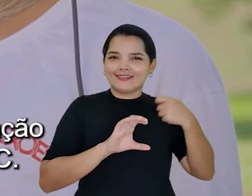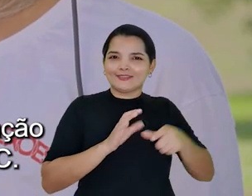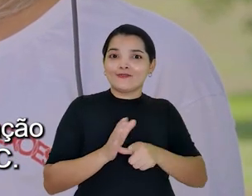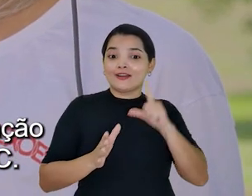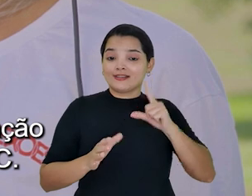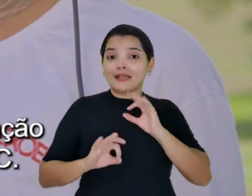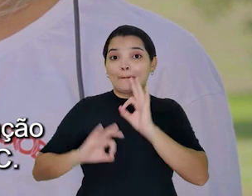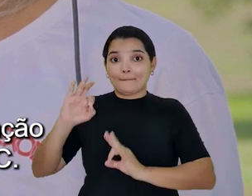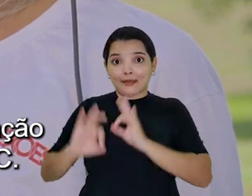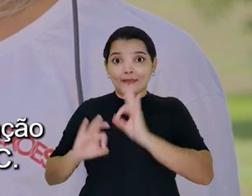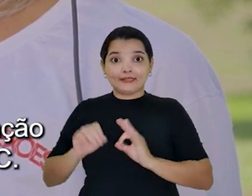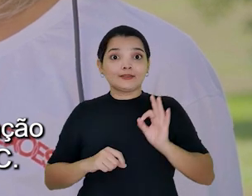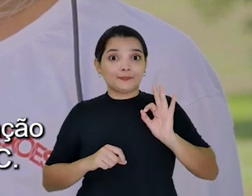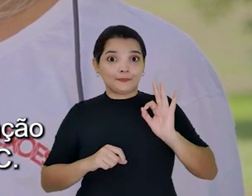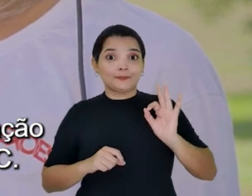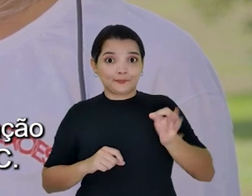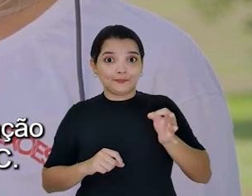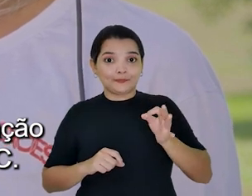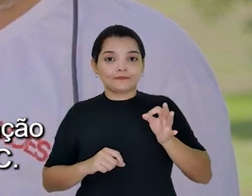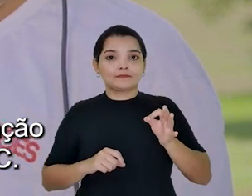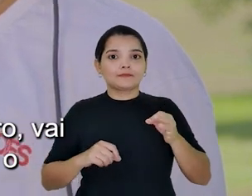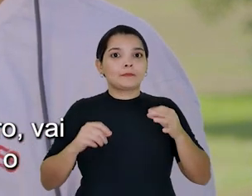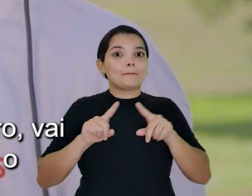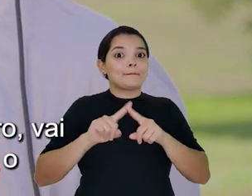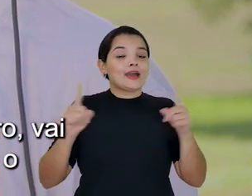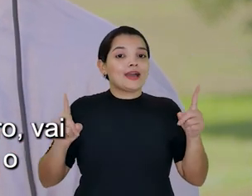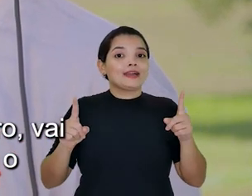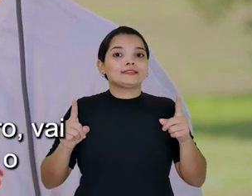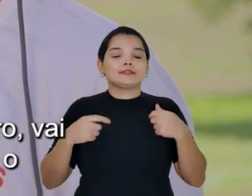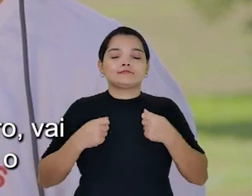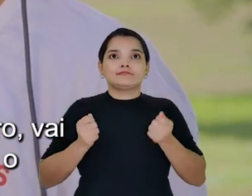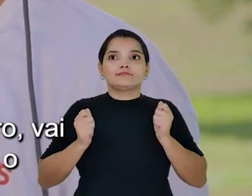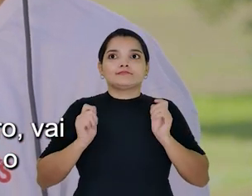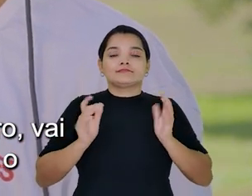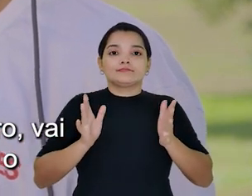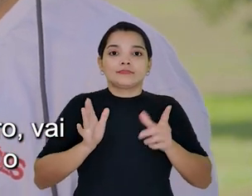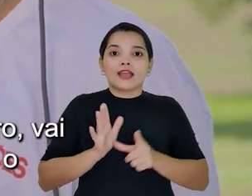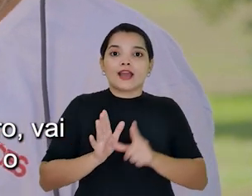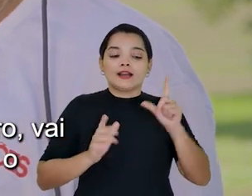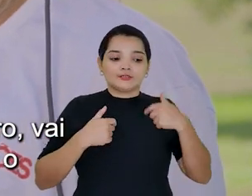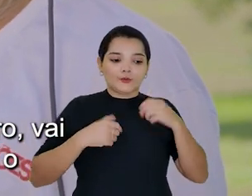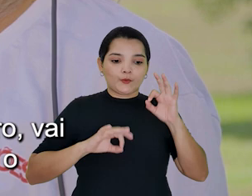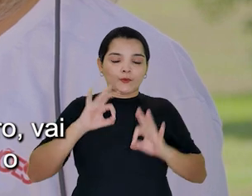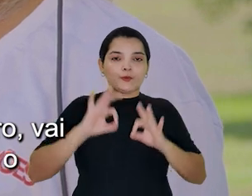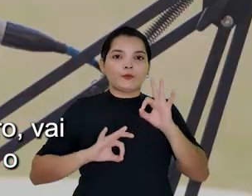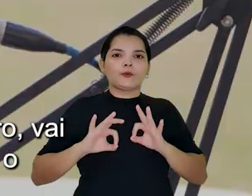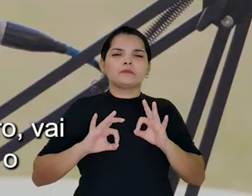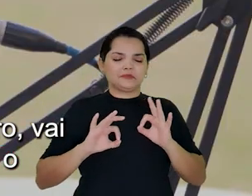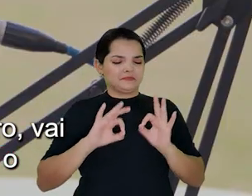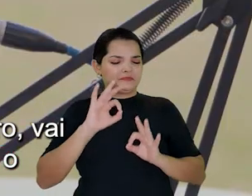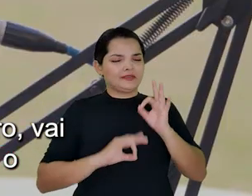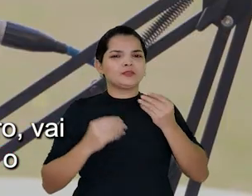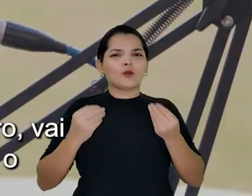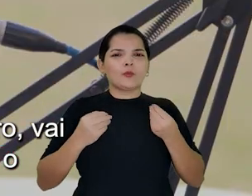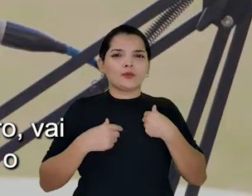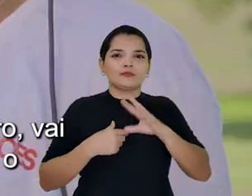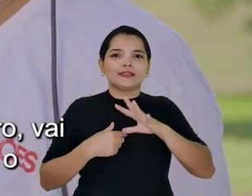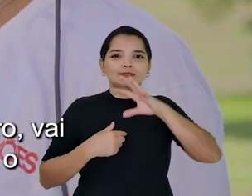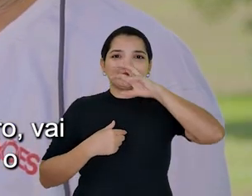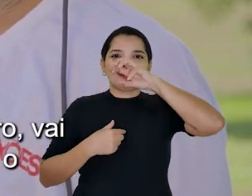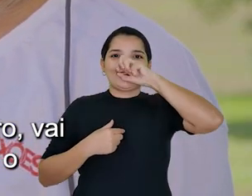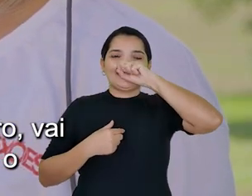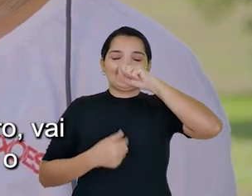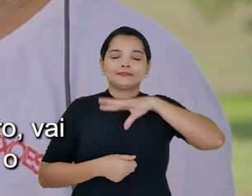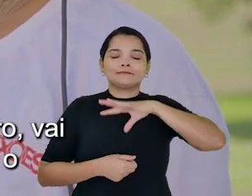preparação antes de comunicar antes de apertar o o r que que é essa preparação a gente Primeiro vai respirar Ok e o